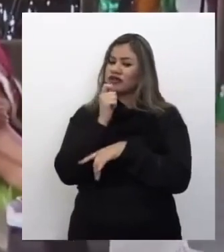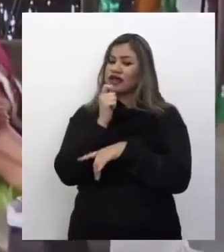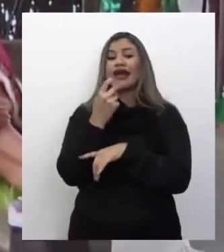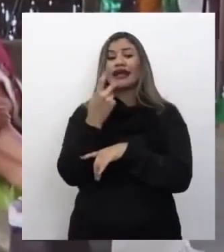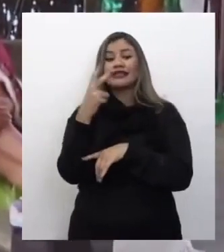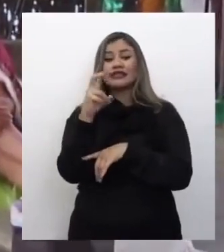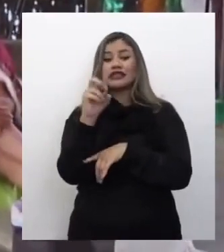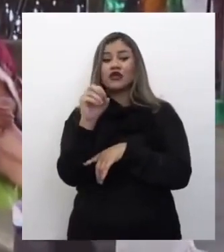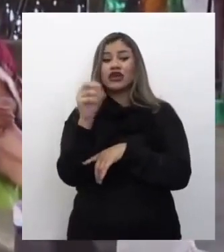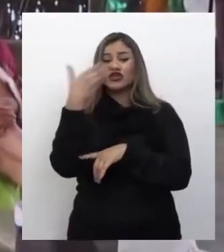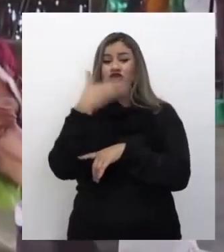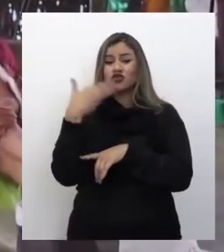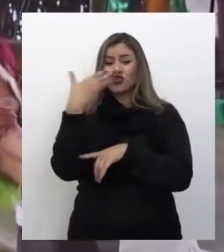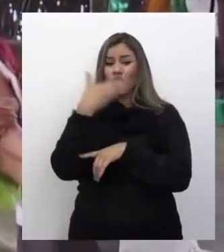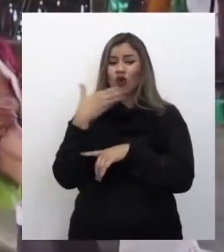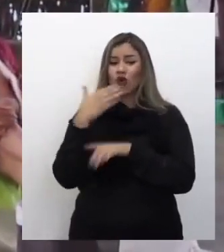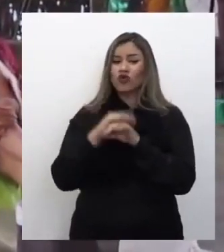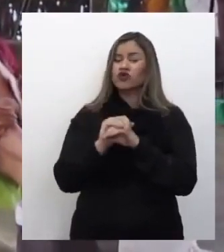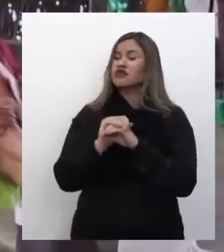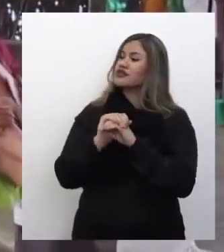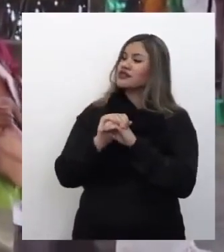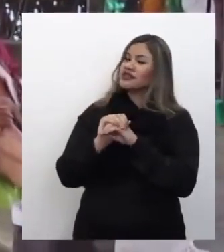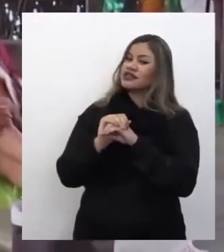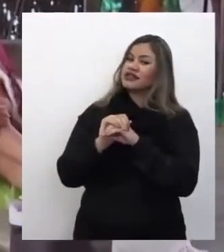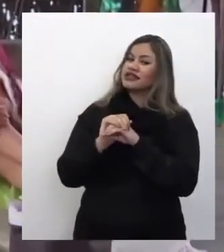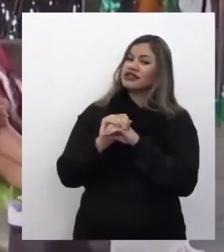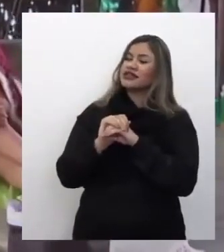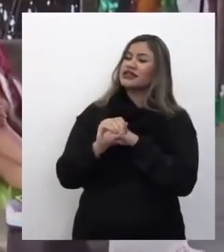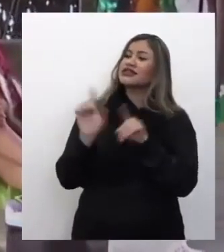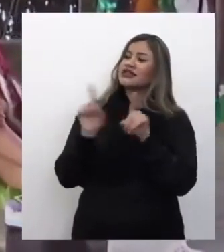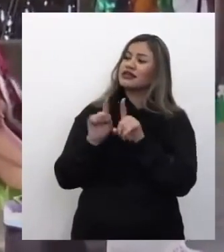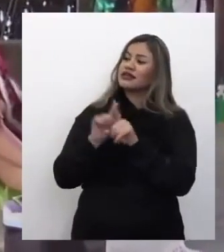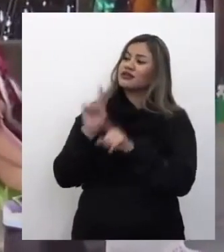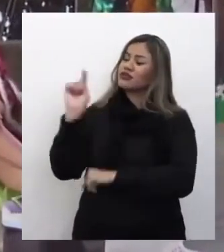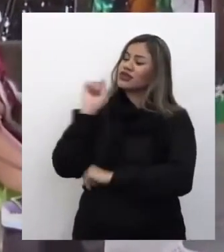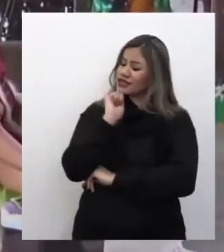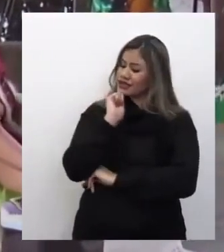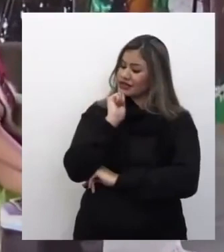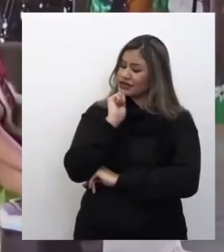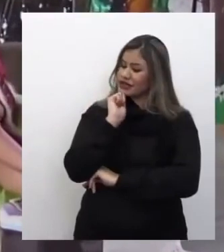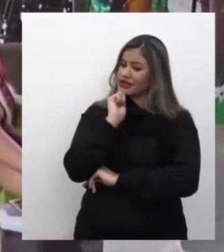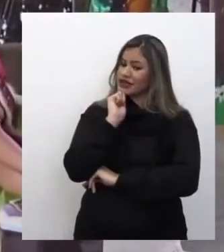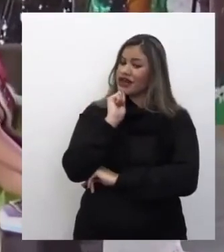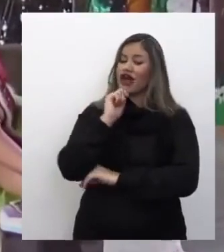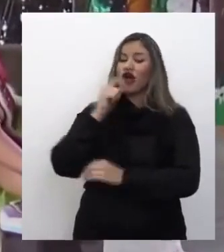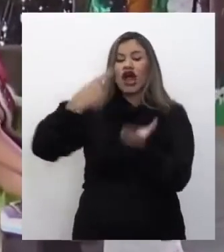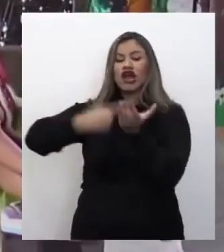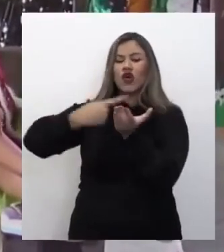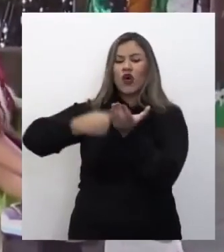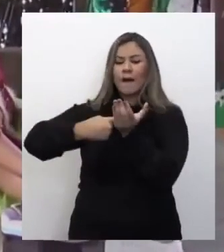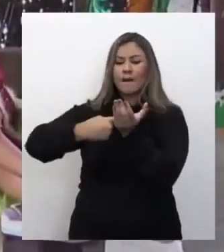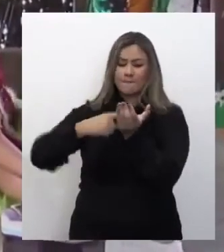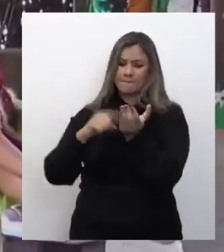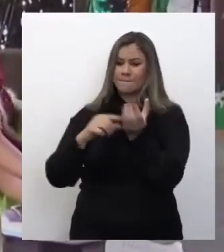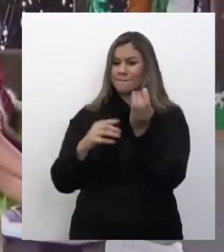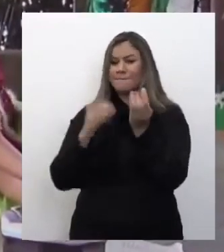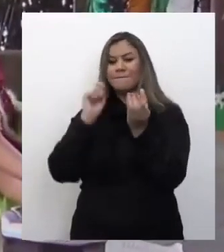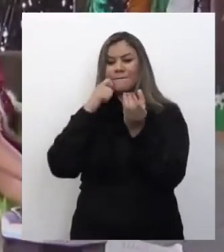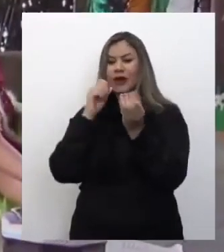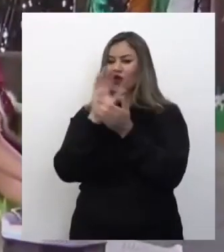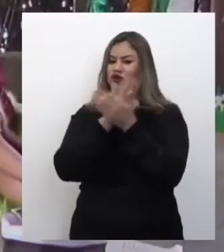doce. Oh, não terminei. Quero cachorro quente sem pão, de preferência.